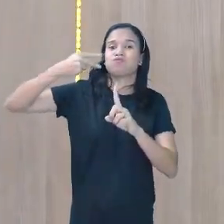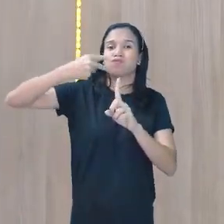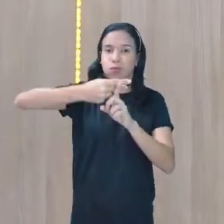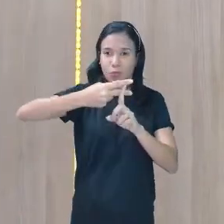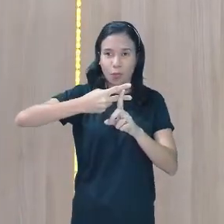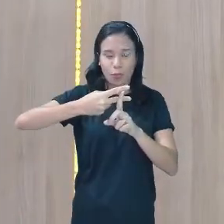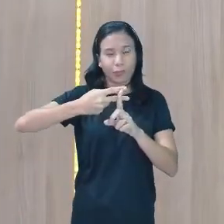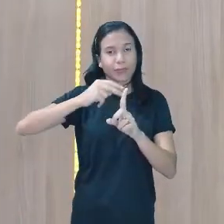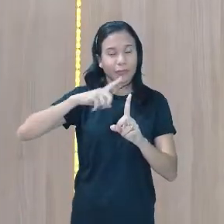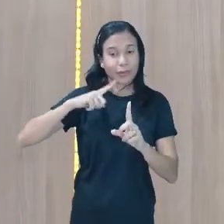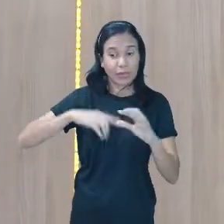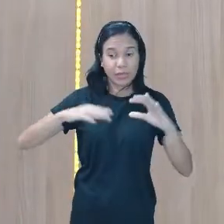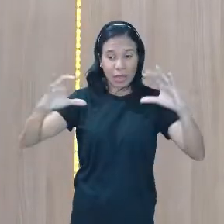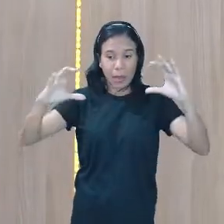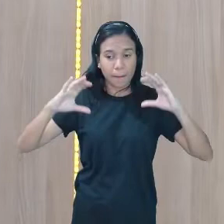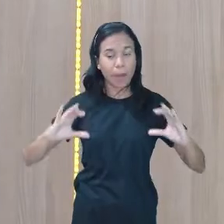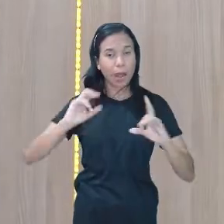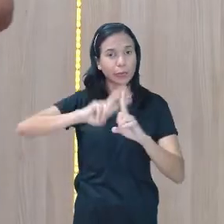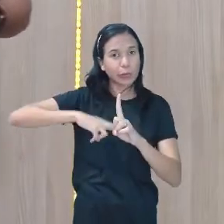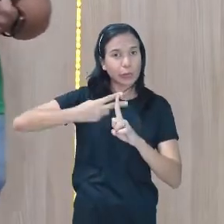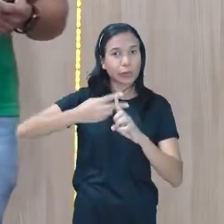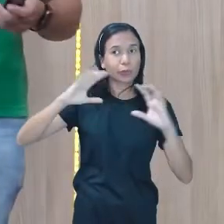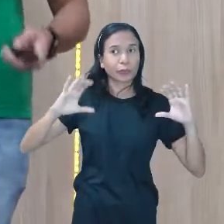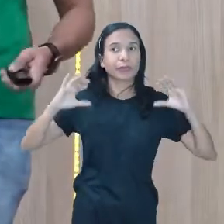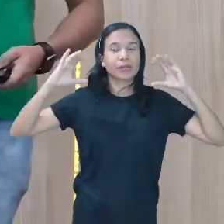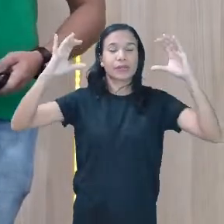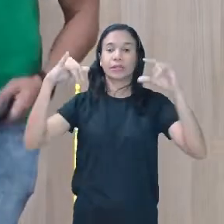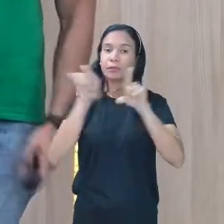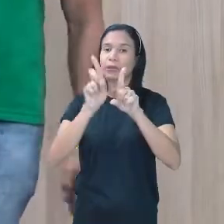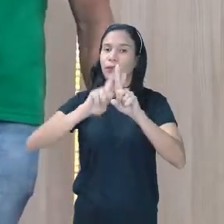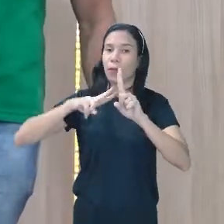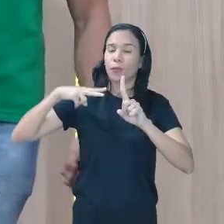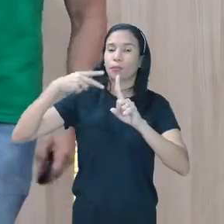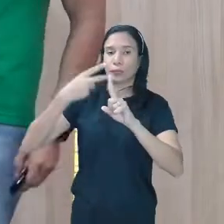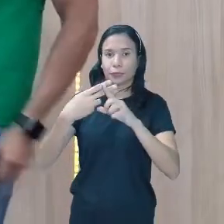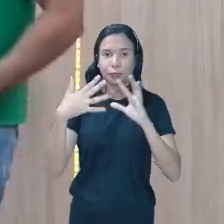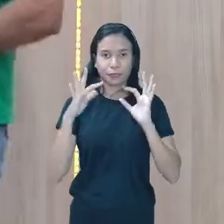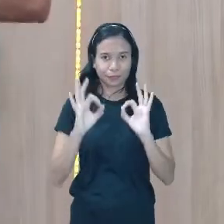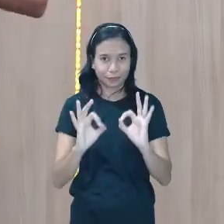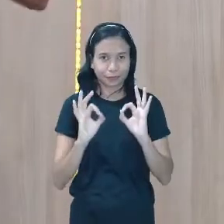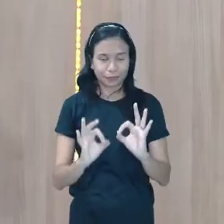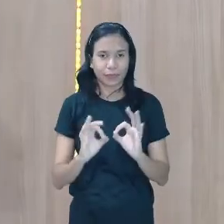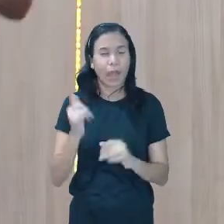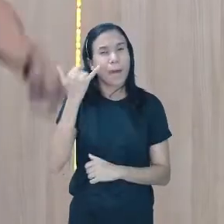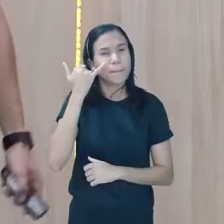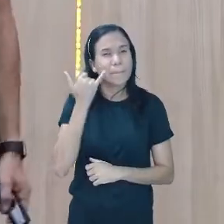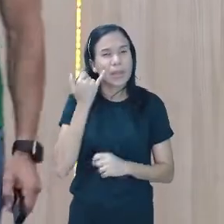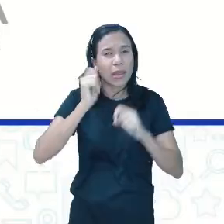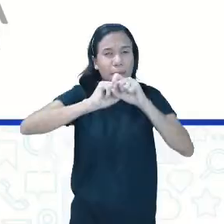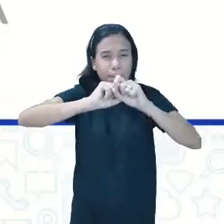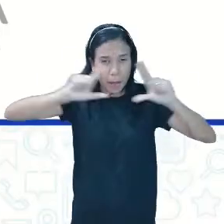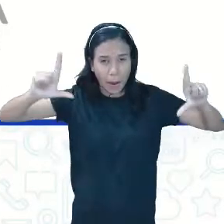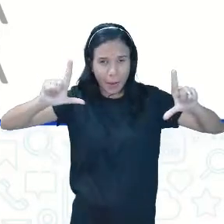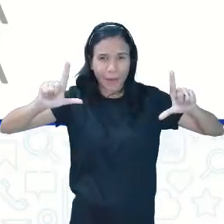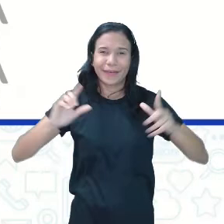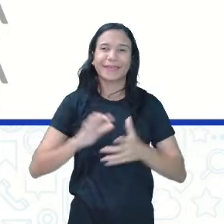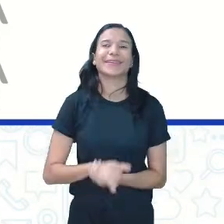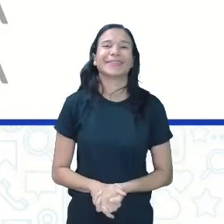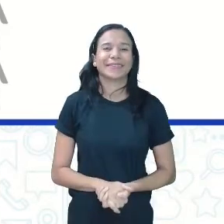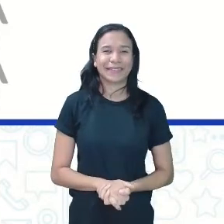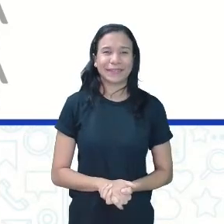aumentei aqui embaixo o dobro, então lá em cima eu vou aumentar o dobro também, tá bom? Billy, coloca a tela cheiona aí, por